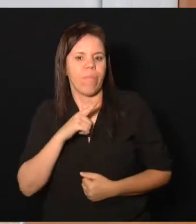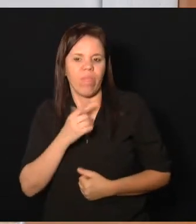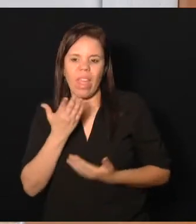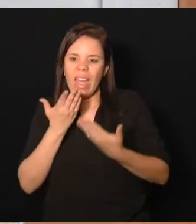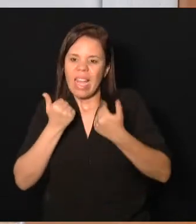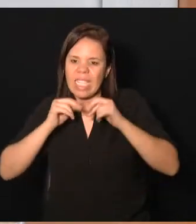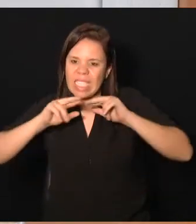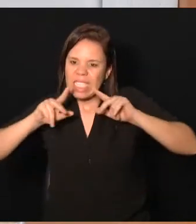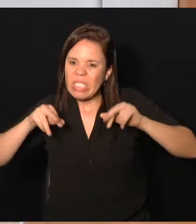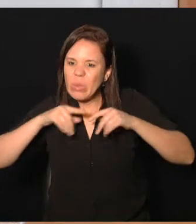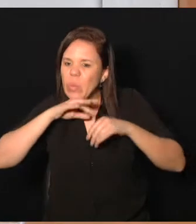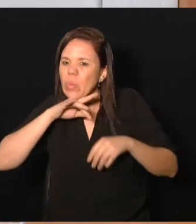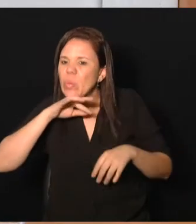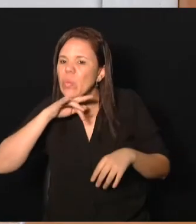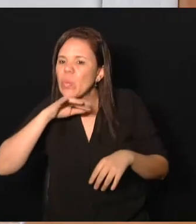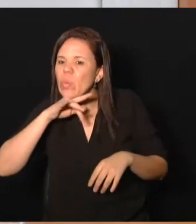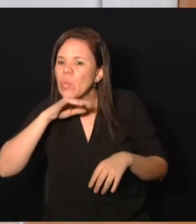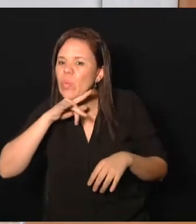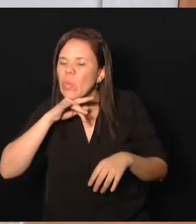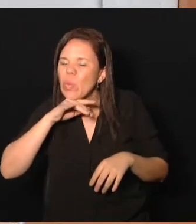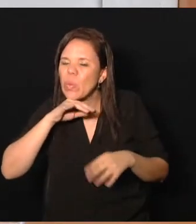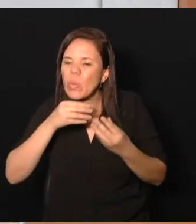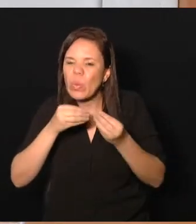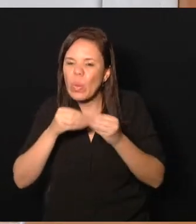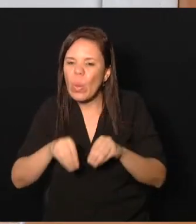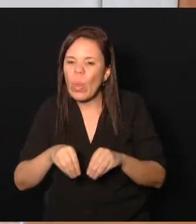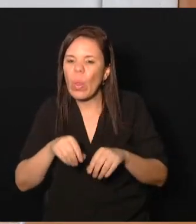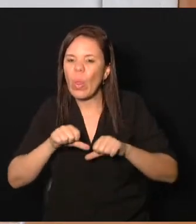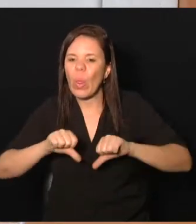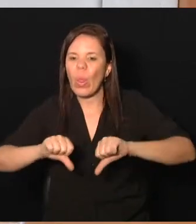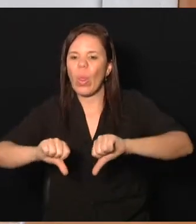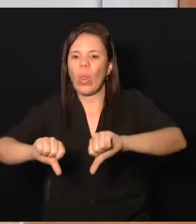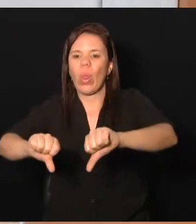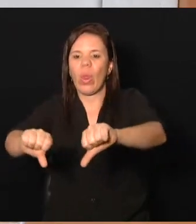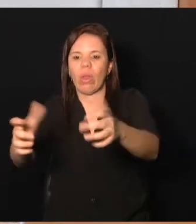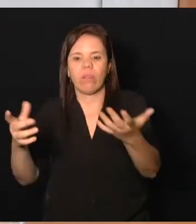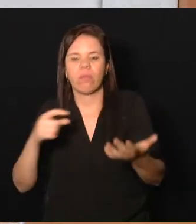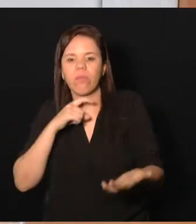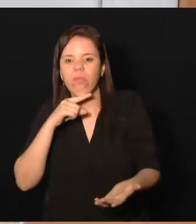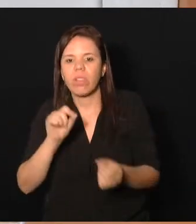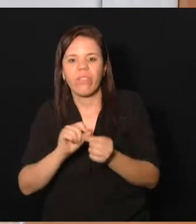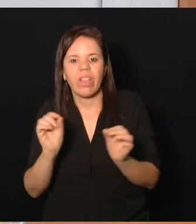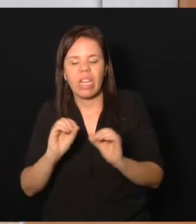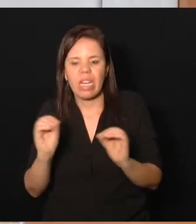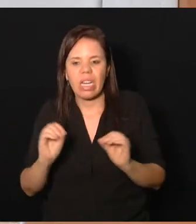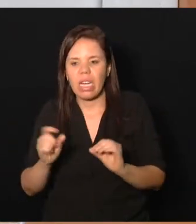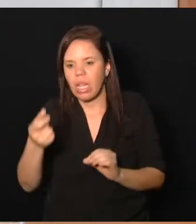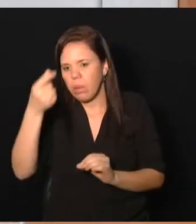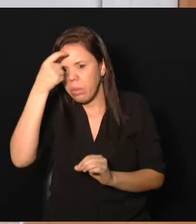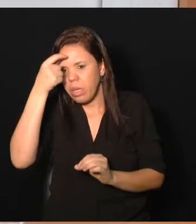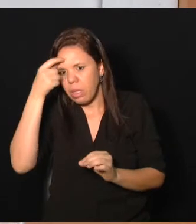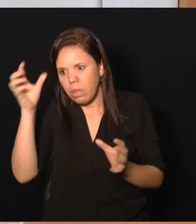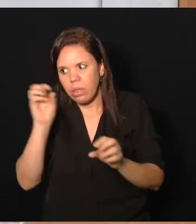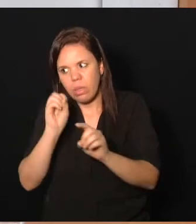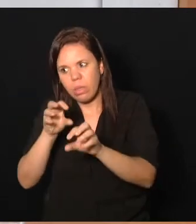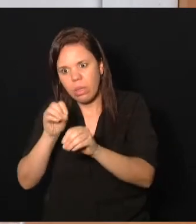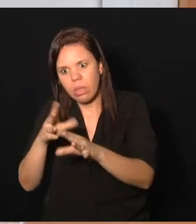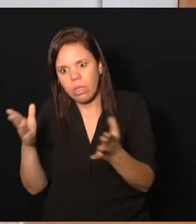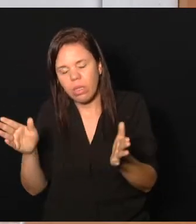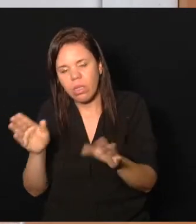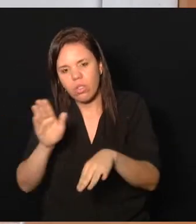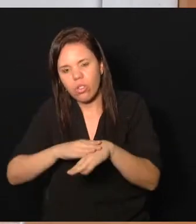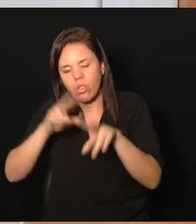alimentação precária e vai piorando a alimentação. E ninguém faz conscientização sobre a alimentação,